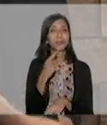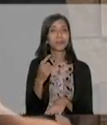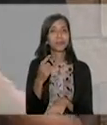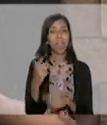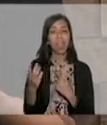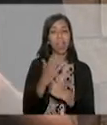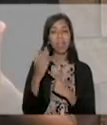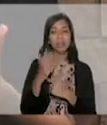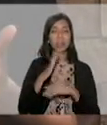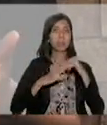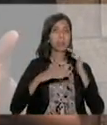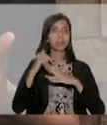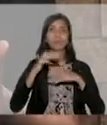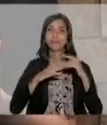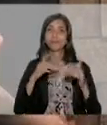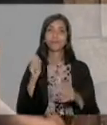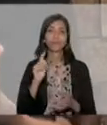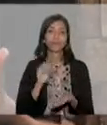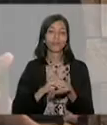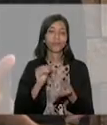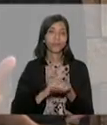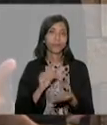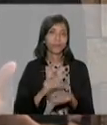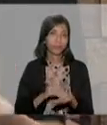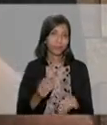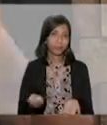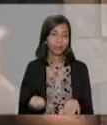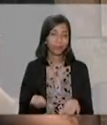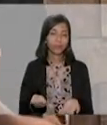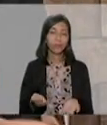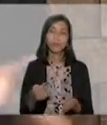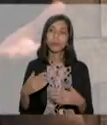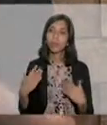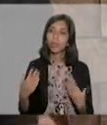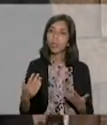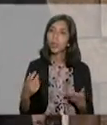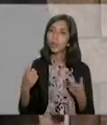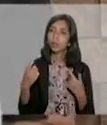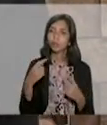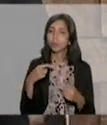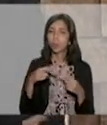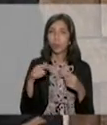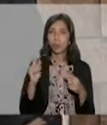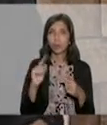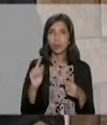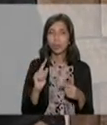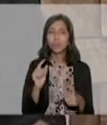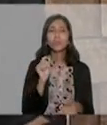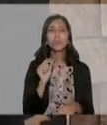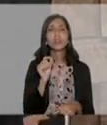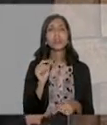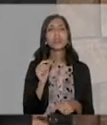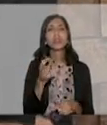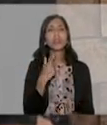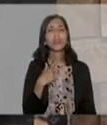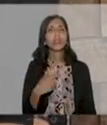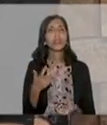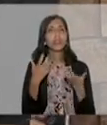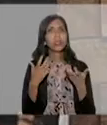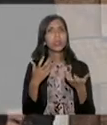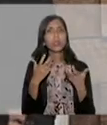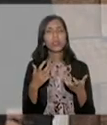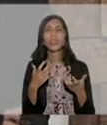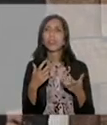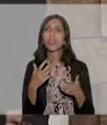recebe sim, você não cria musculatura. Criança que você dá na boca o tempo todo, ela não aprende a comer. Então não faz sentido, não é? O que você